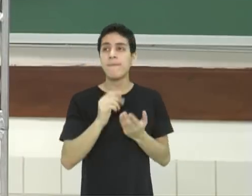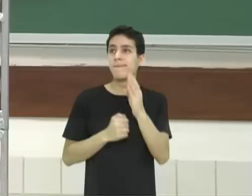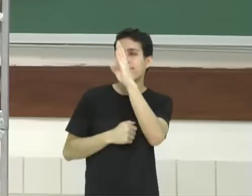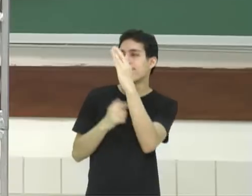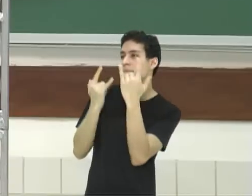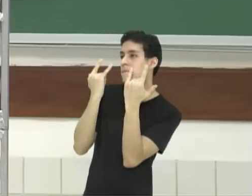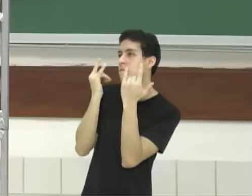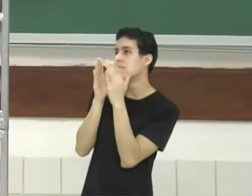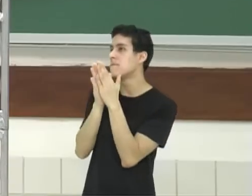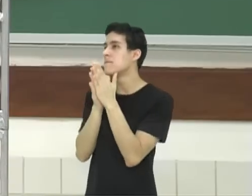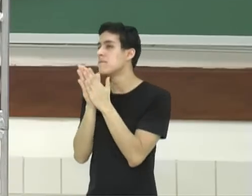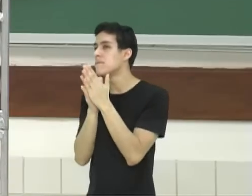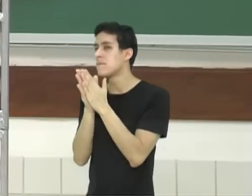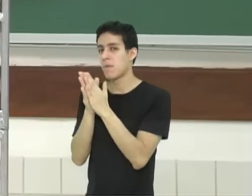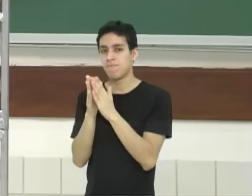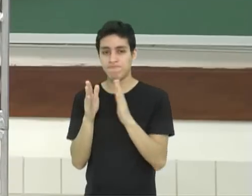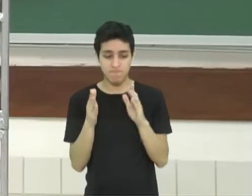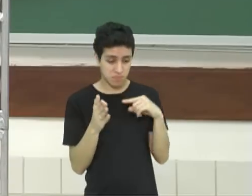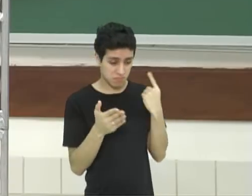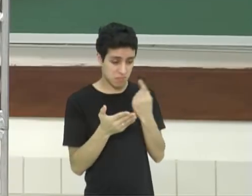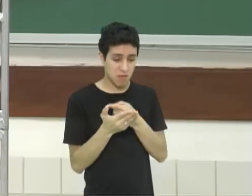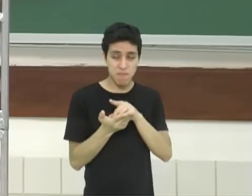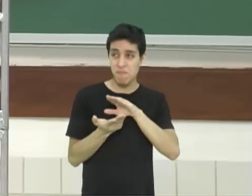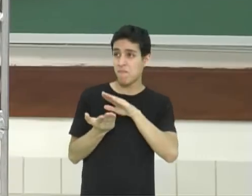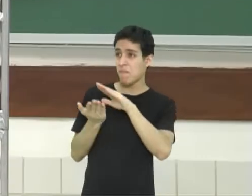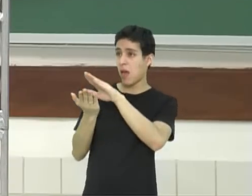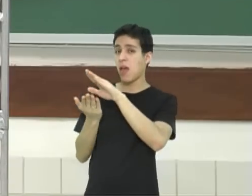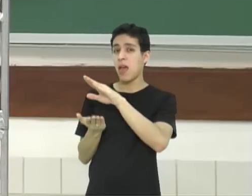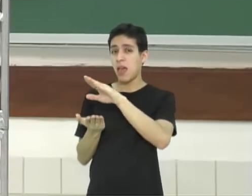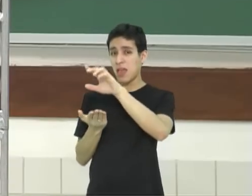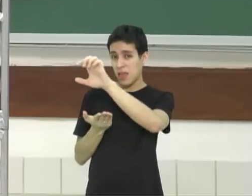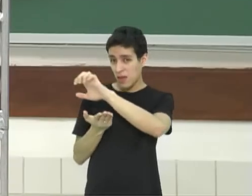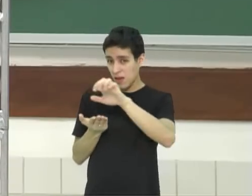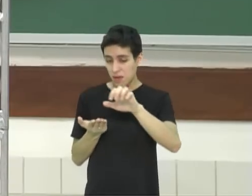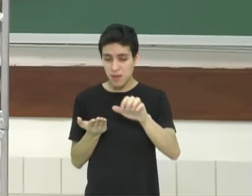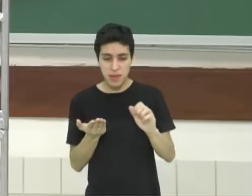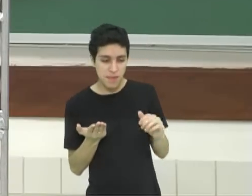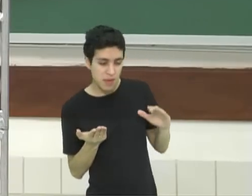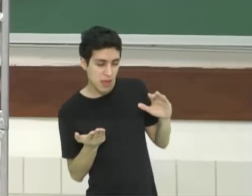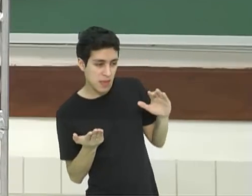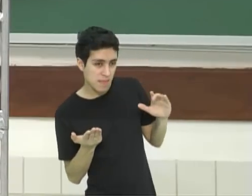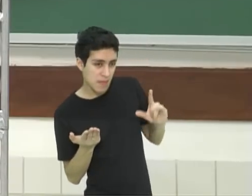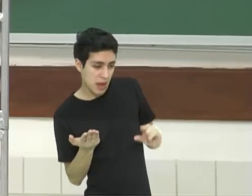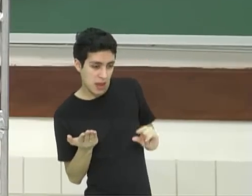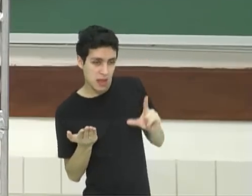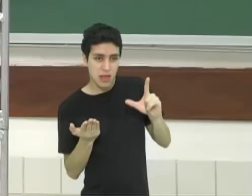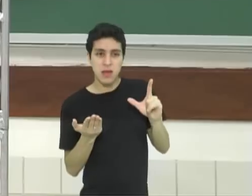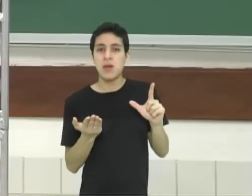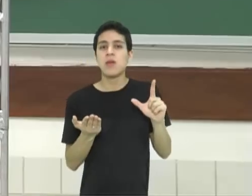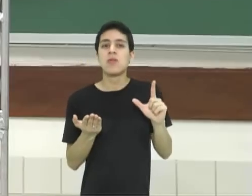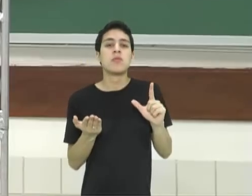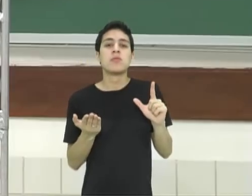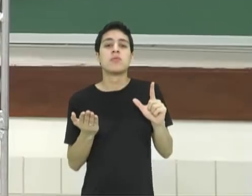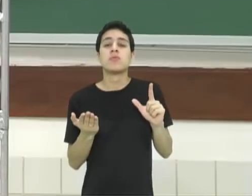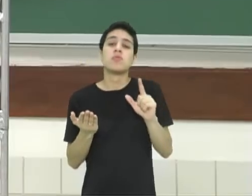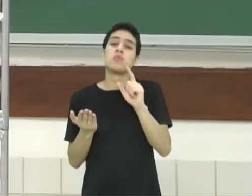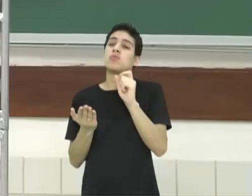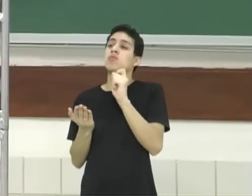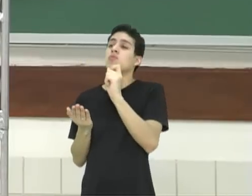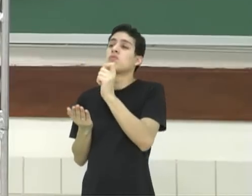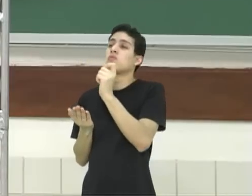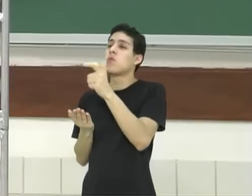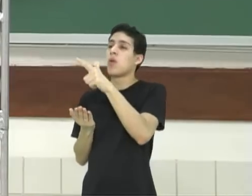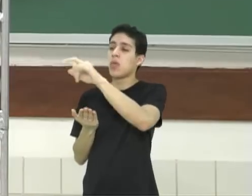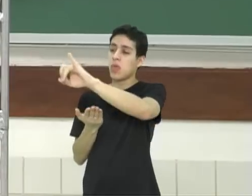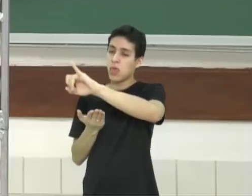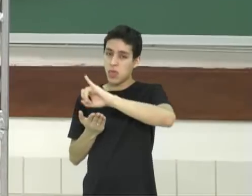produtos que nós exportamos para a Europa, eles têm um custo maior ou menor dos que nós importamos